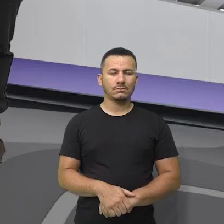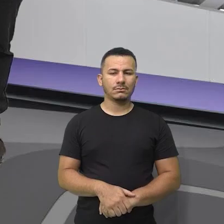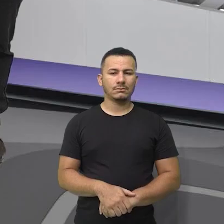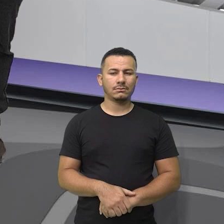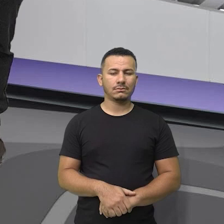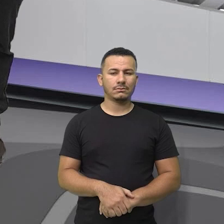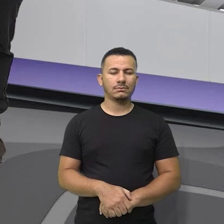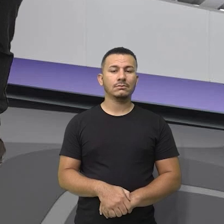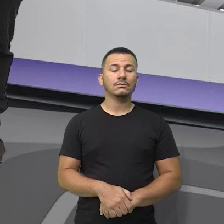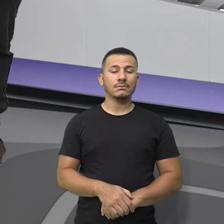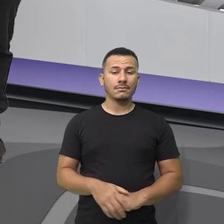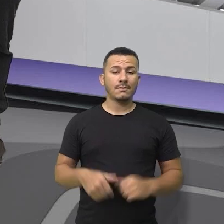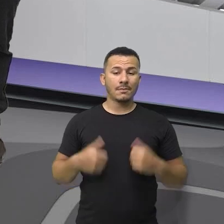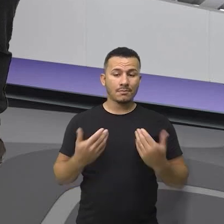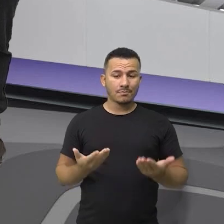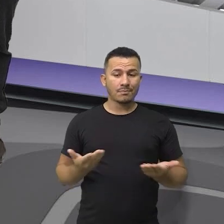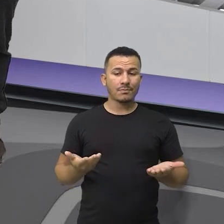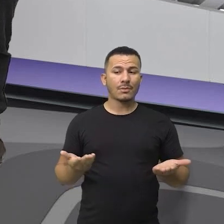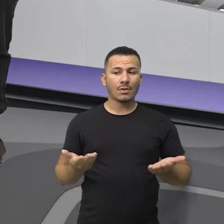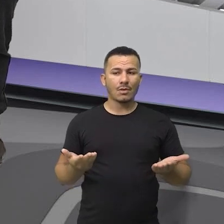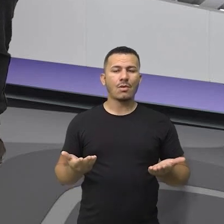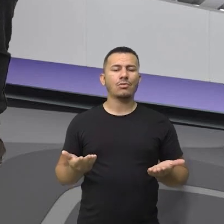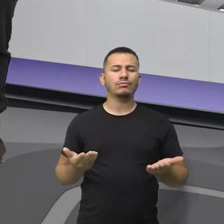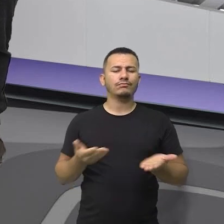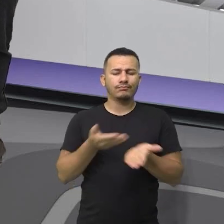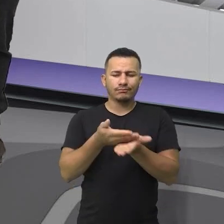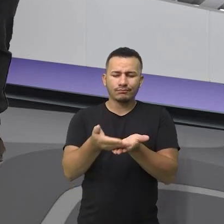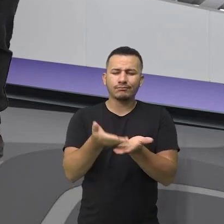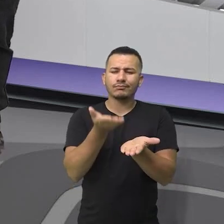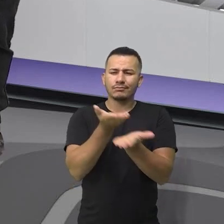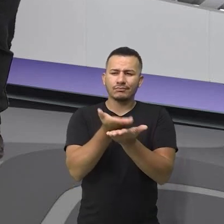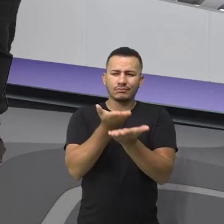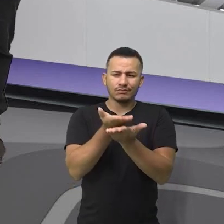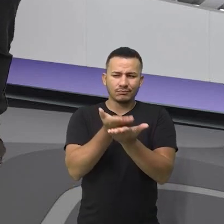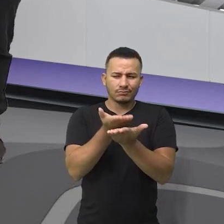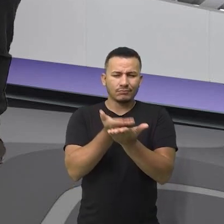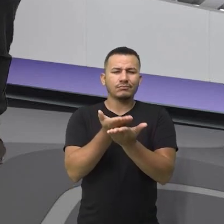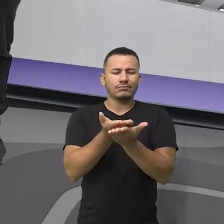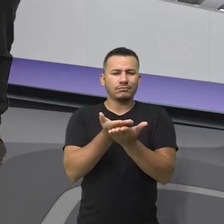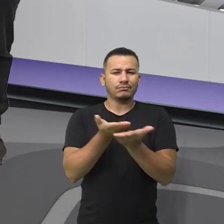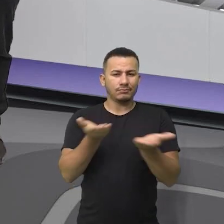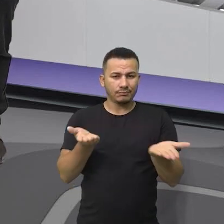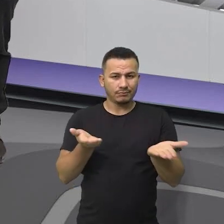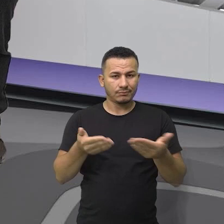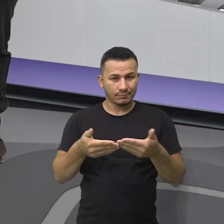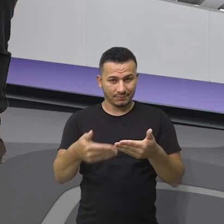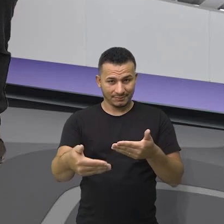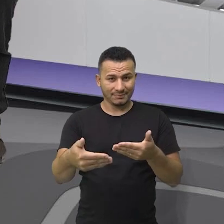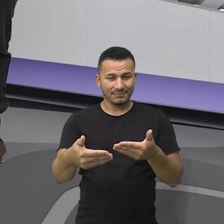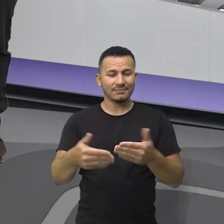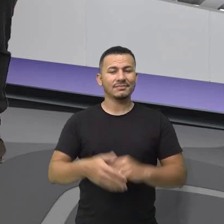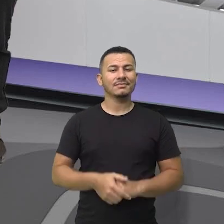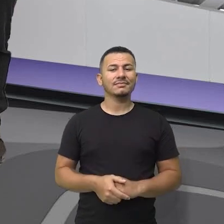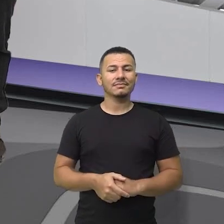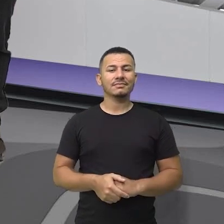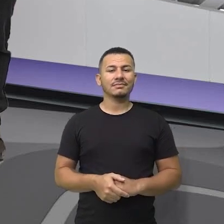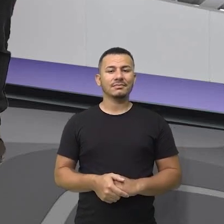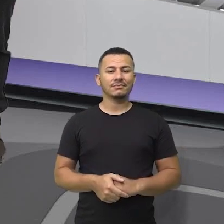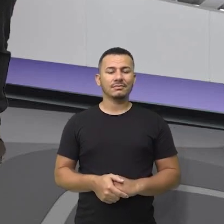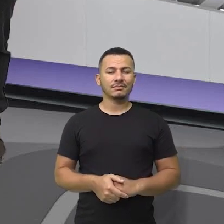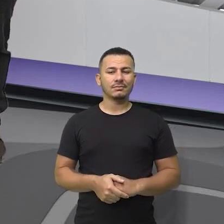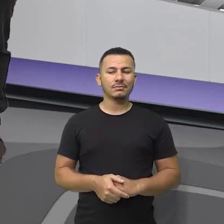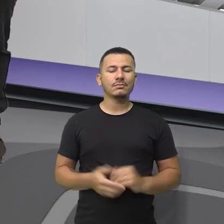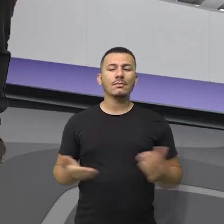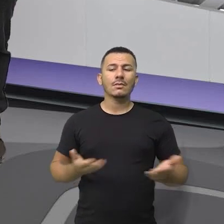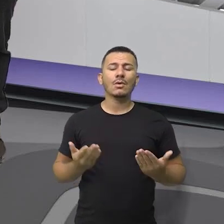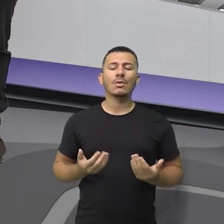Muito bem, alunos. Estamos de volta agora para a nossa aula. Dar início aqui à nossa aula aqui do 7º ano. E hoje